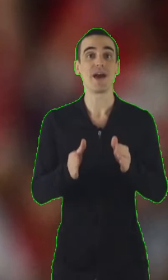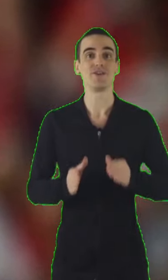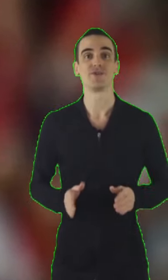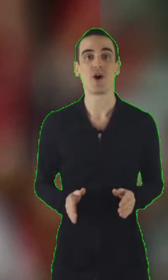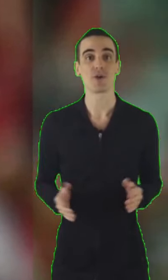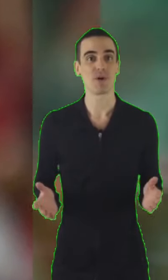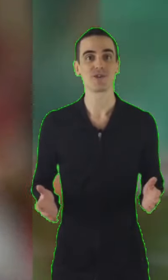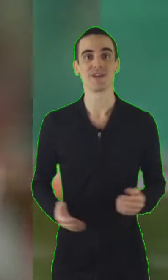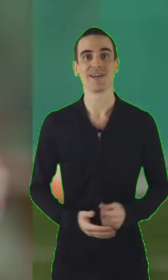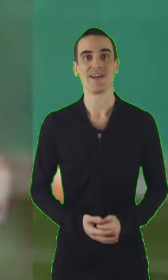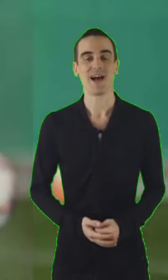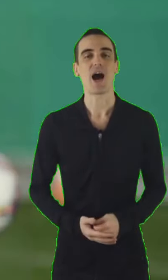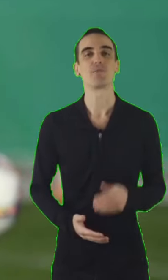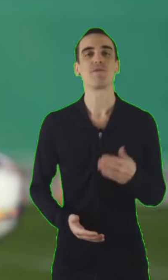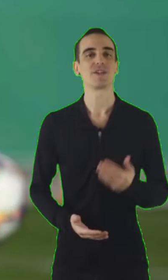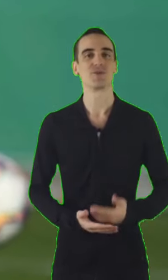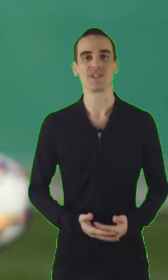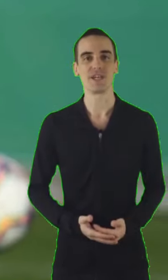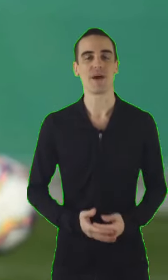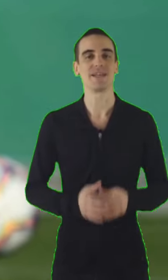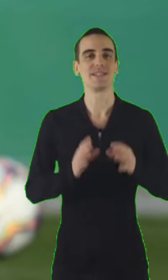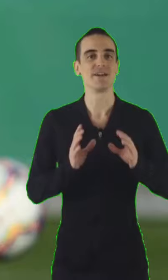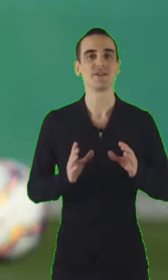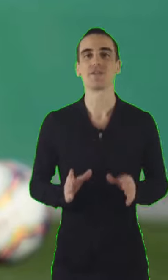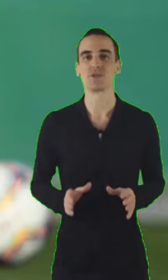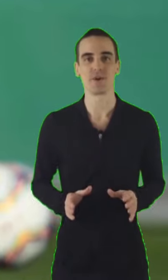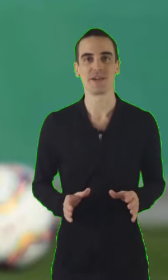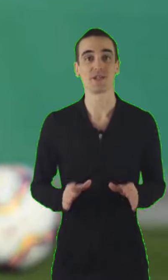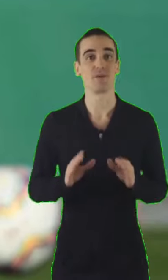Se inscreva no canal, pois a qualquer momento te atualizo com mais novidades sobre o Cruzeiro.